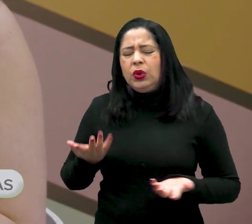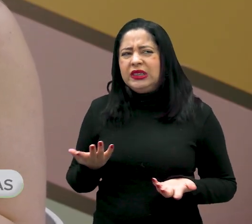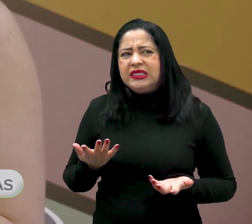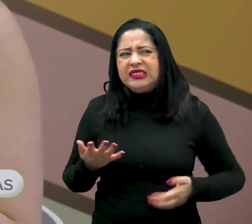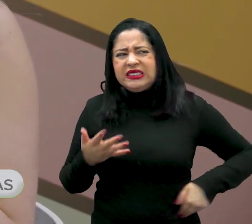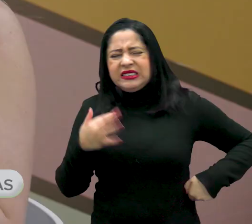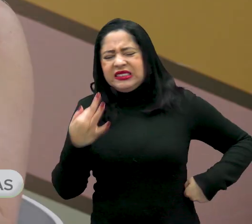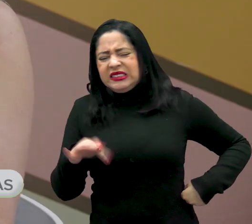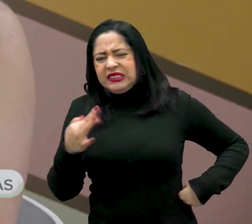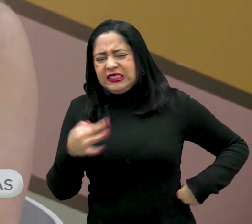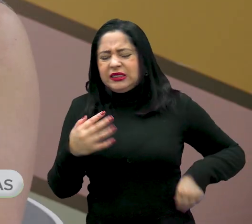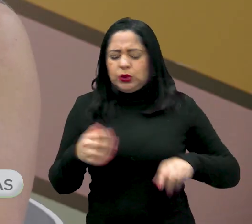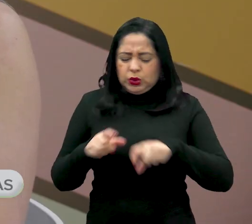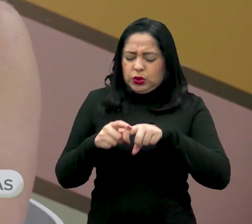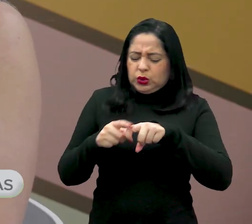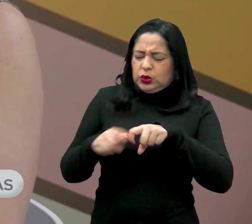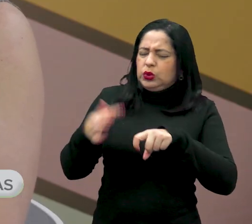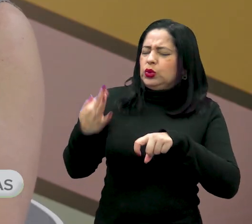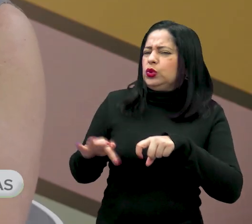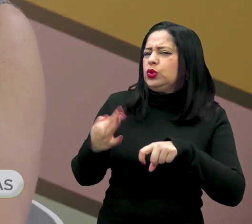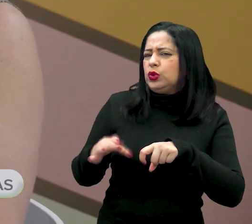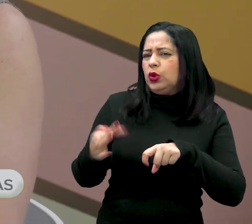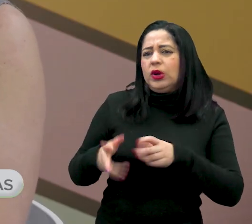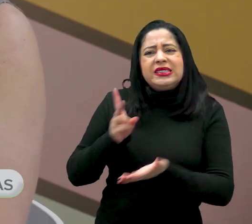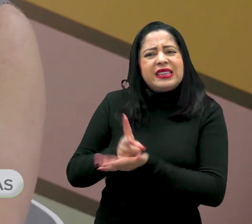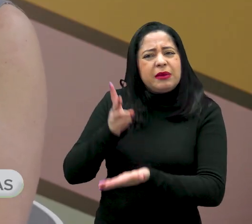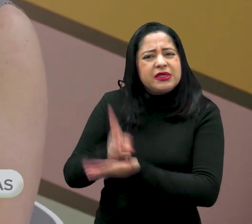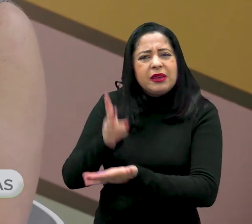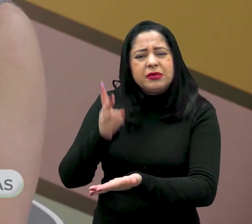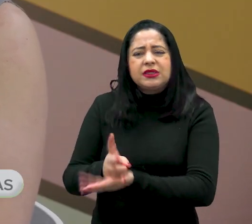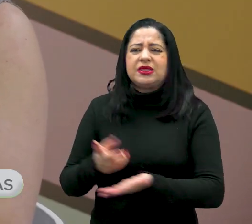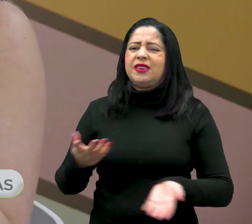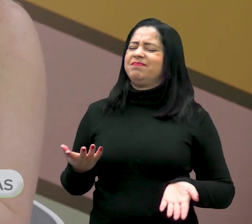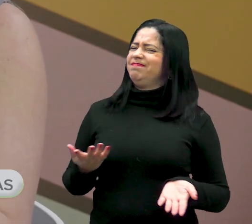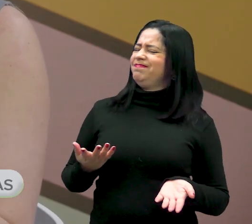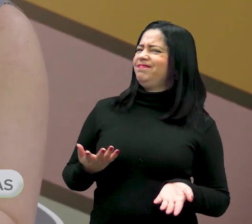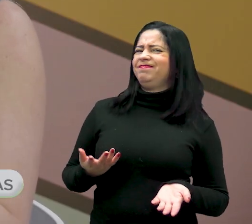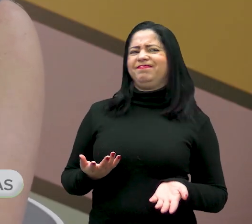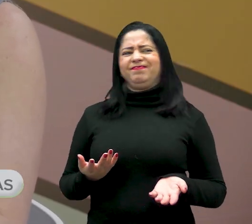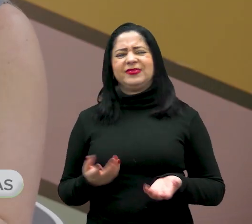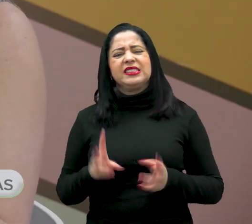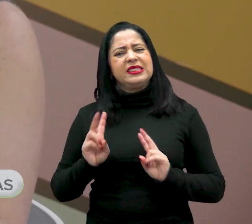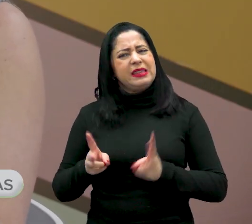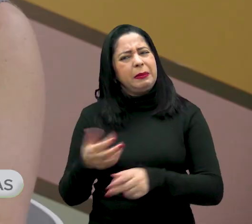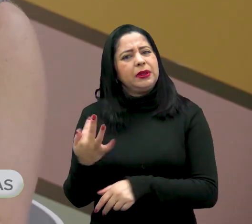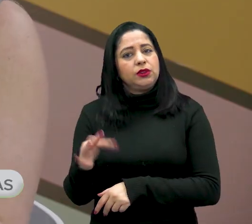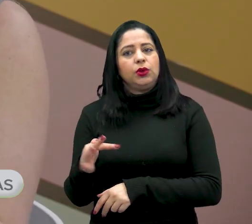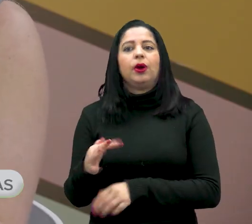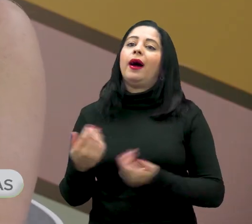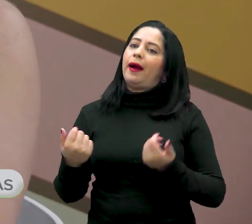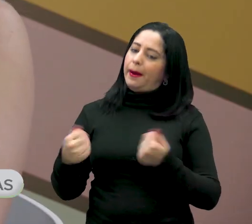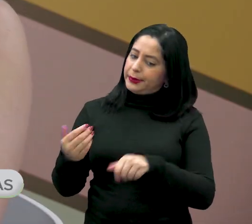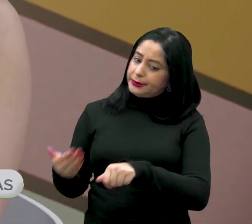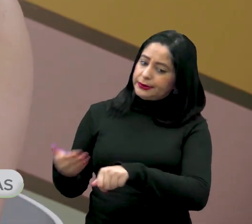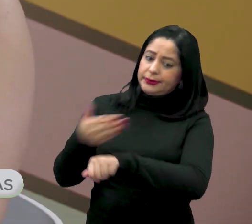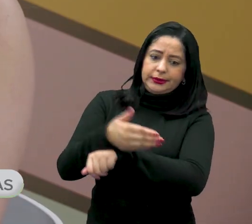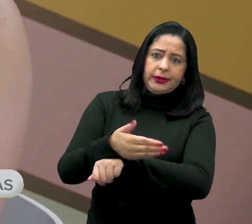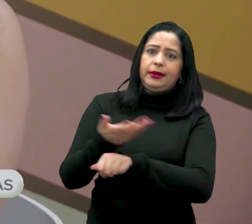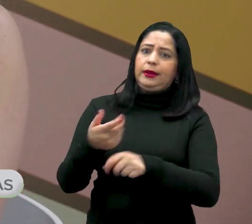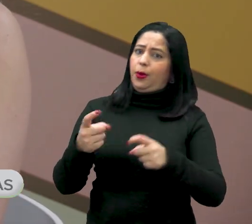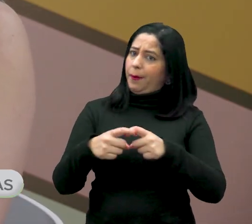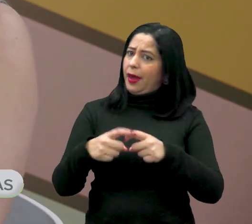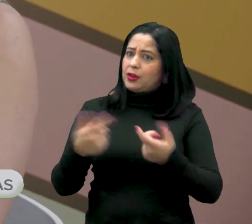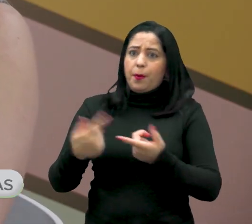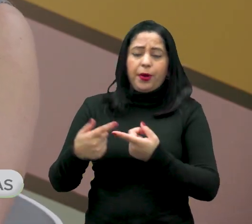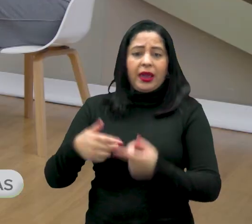mesmo assim, está sendo crônico, essa dor está aparecendo o tempo todo, você está lembrando, está vindo essa dorzinha aqui. Vamos avaliar? Não é